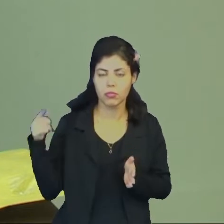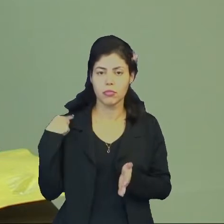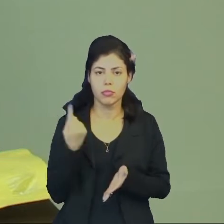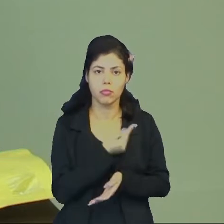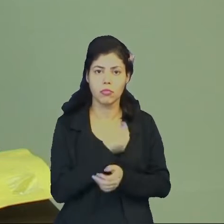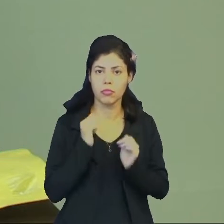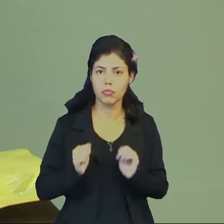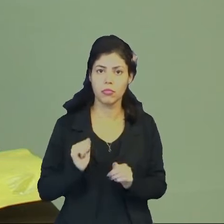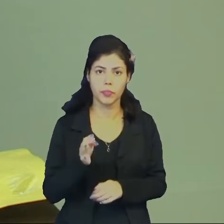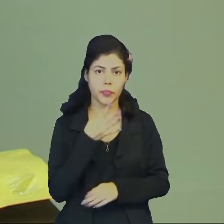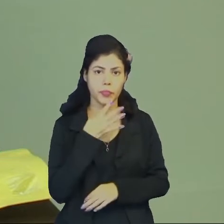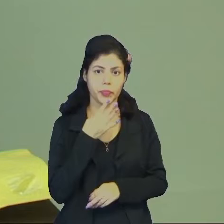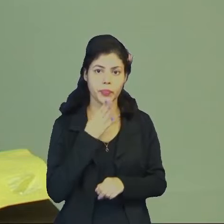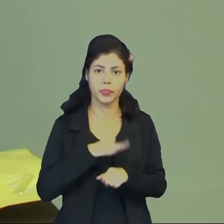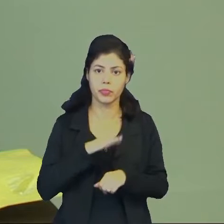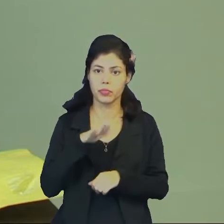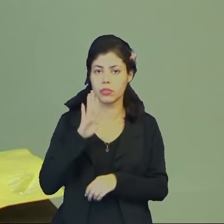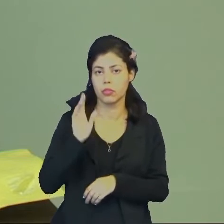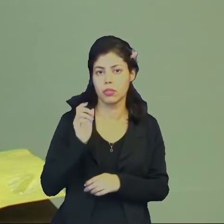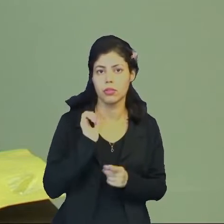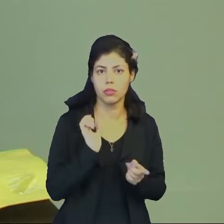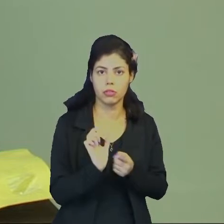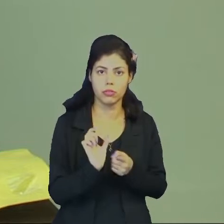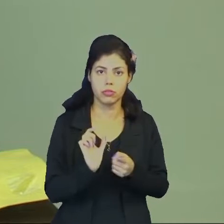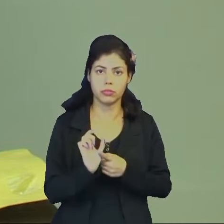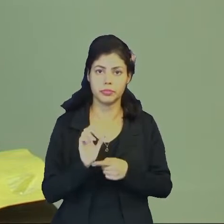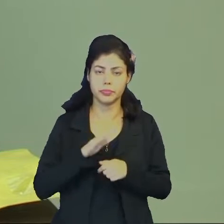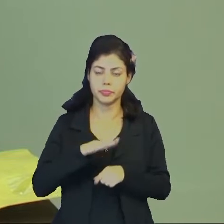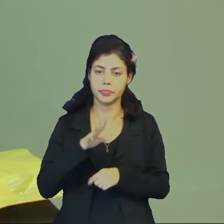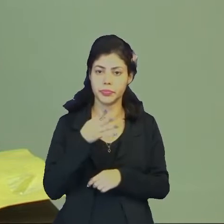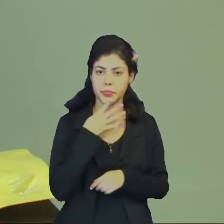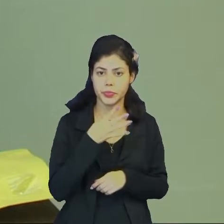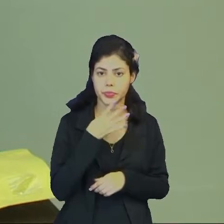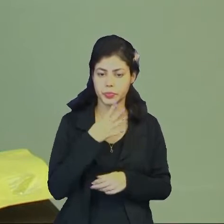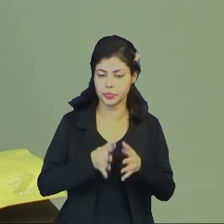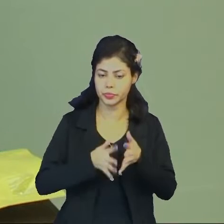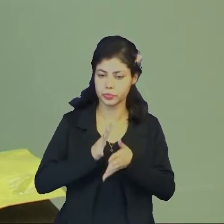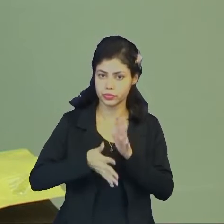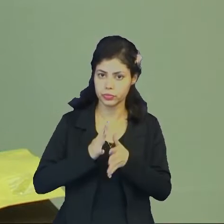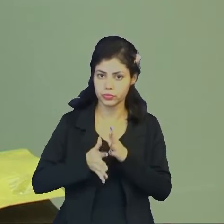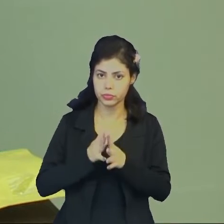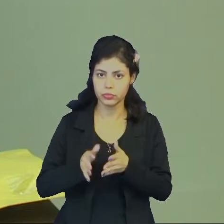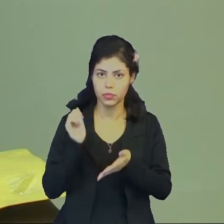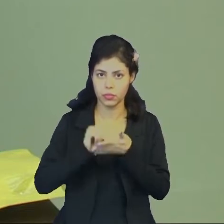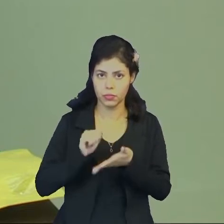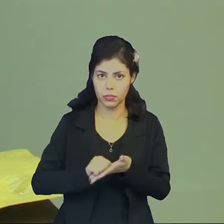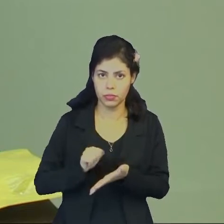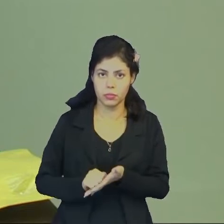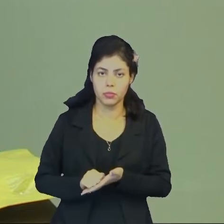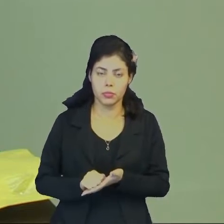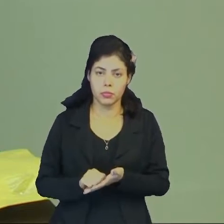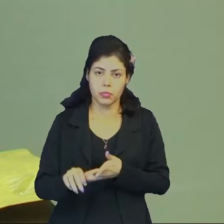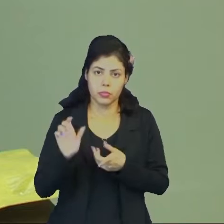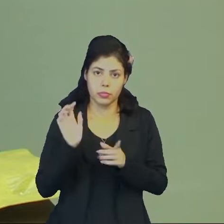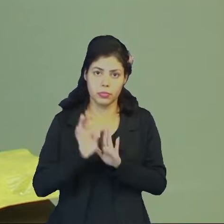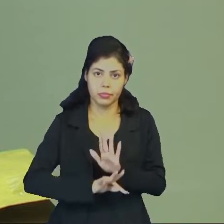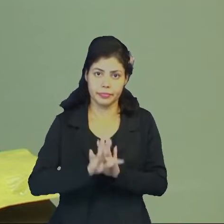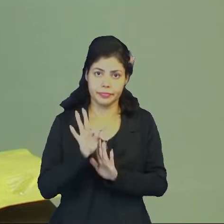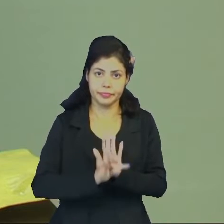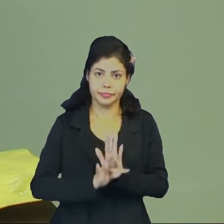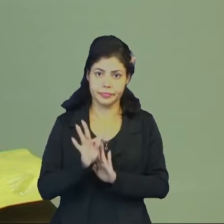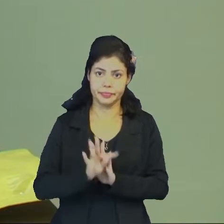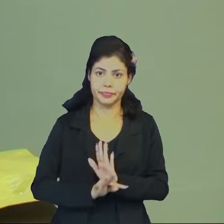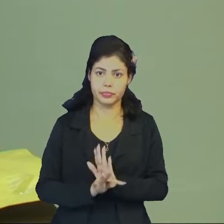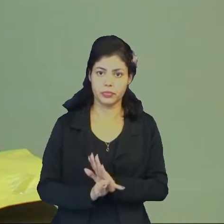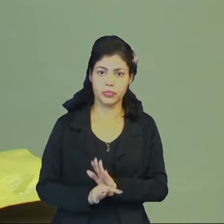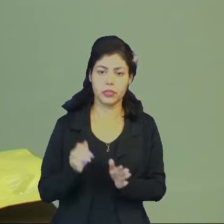gente vai poder conhecer mais palavras. Quanto mais conhecemos palavras, a gente não se confunde na hora de escrever textos, fazemos escritas, muitas